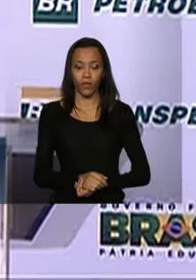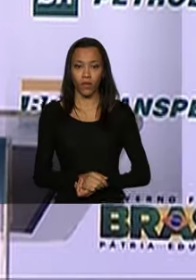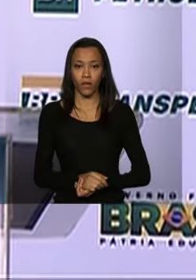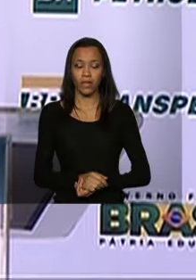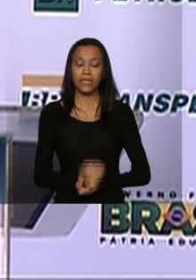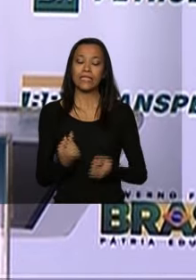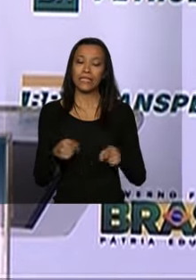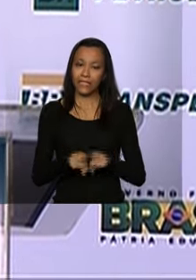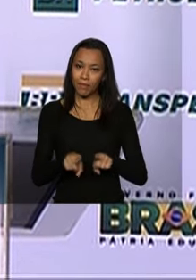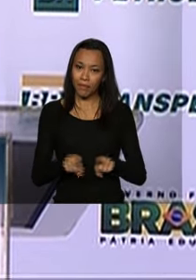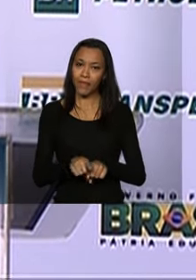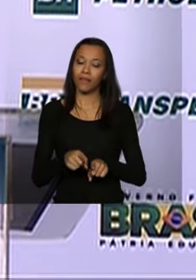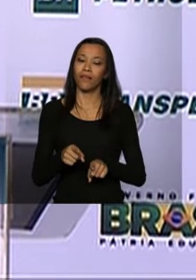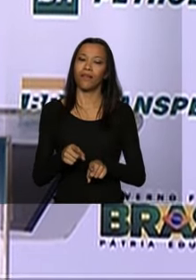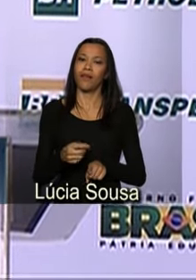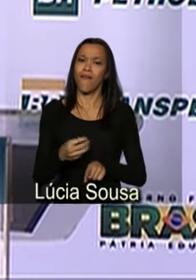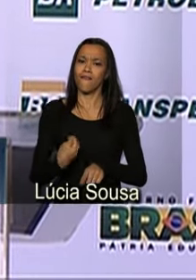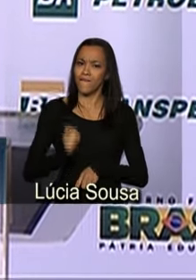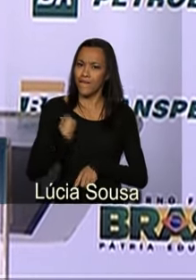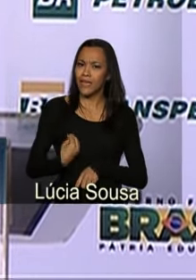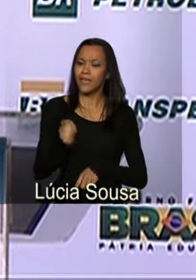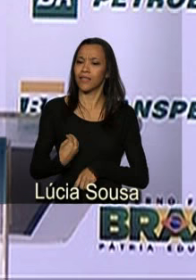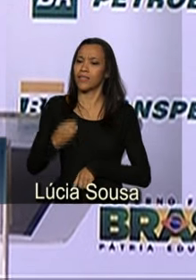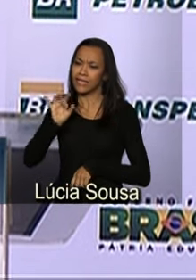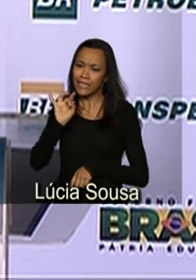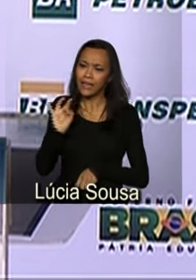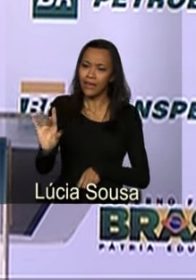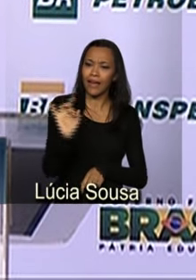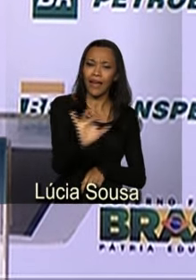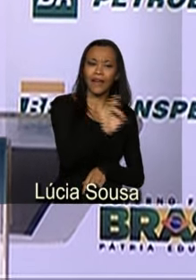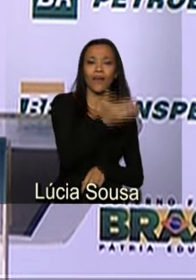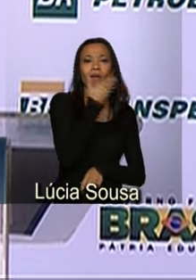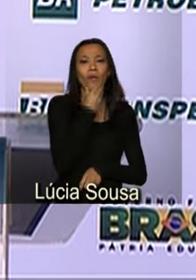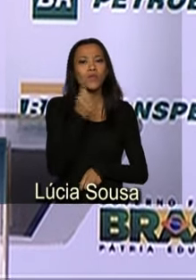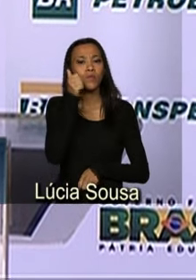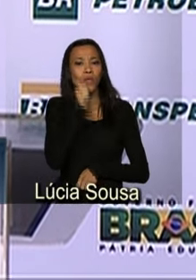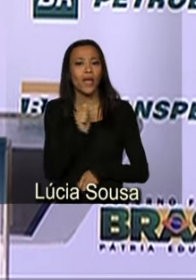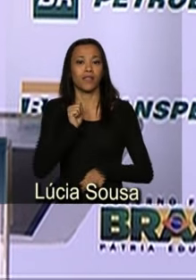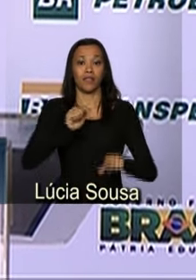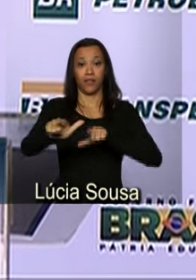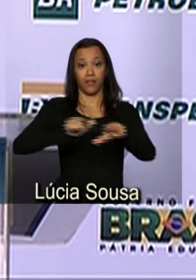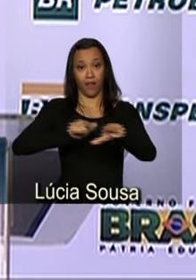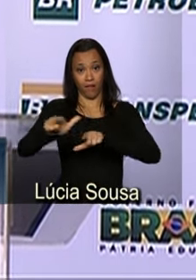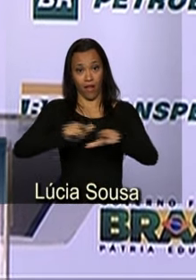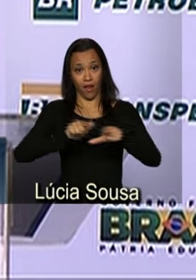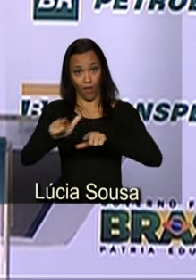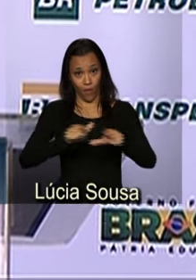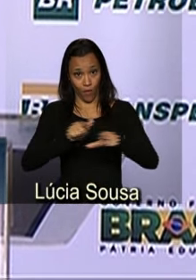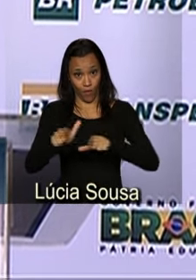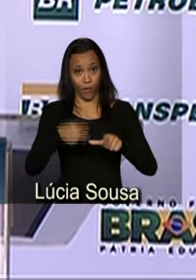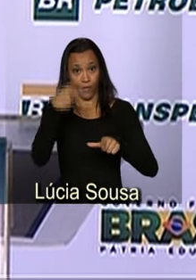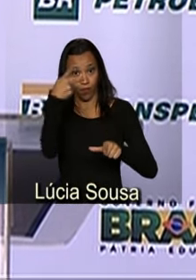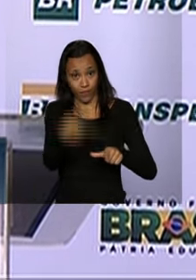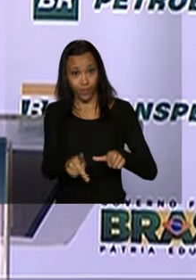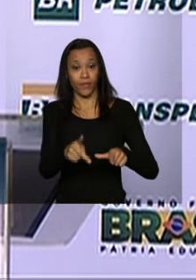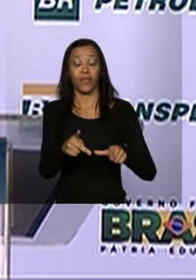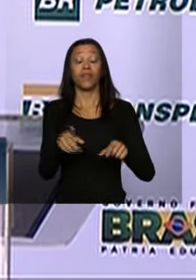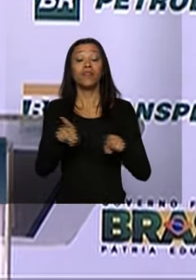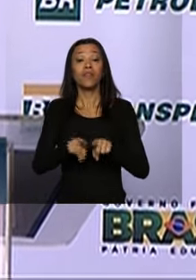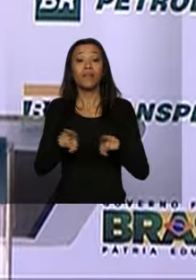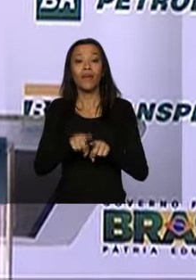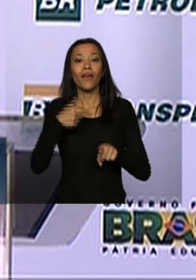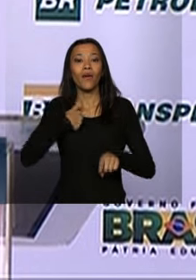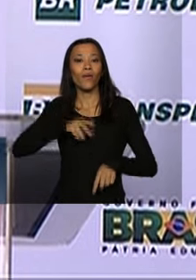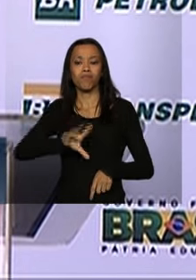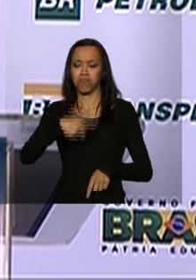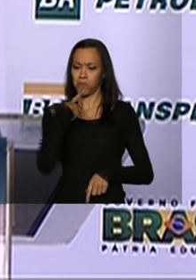E pela vida de cada trabalhadora e cada trabalhador do EAS e pela oportunidade de representar meus colegas